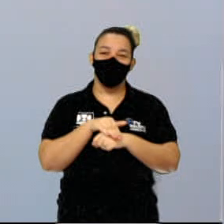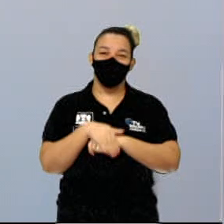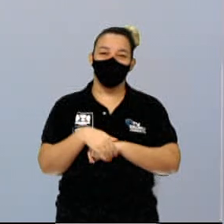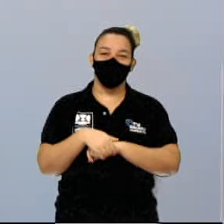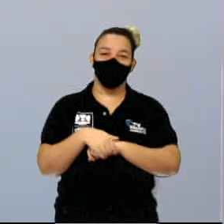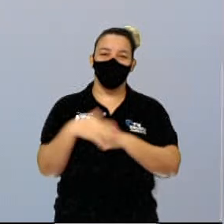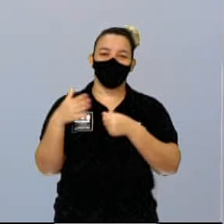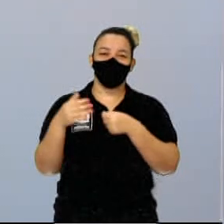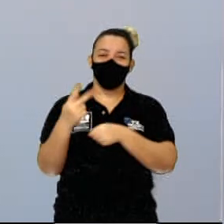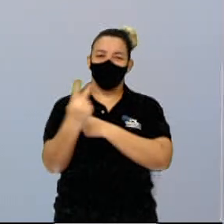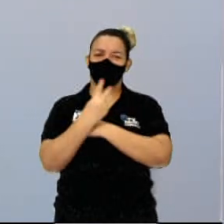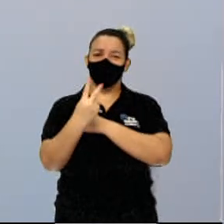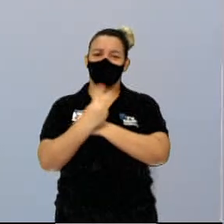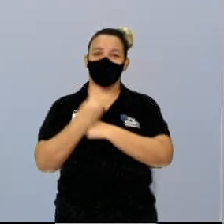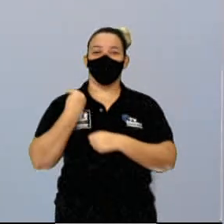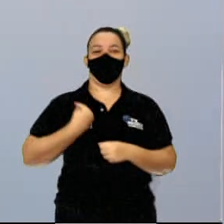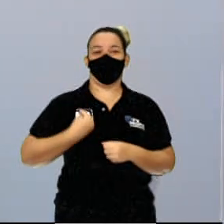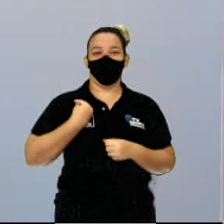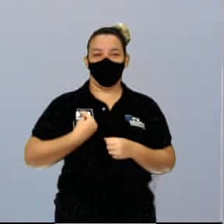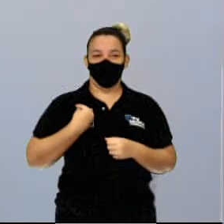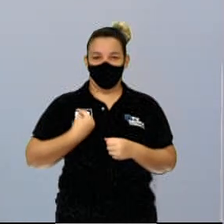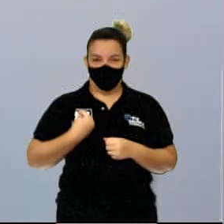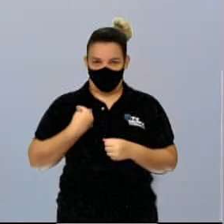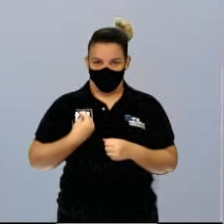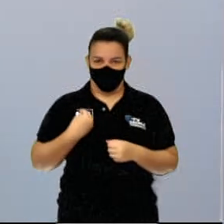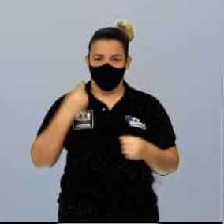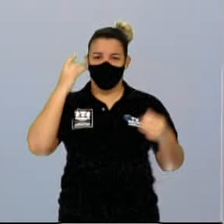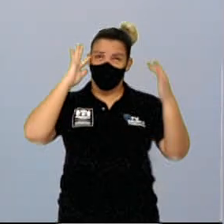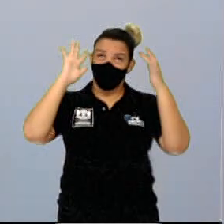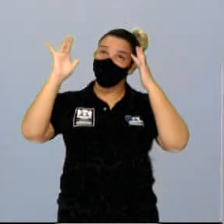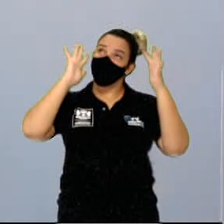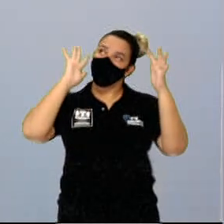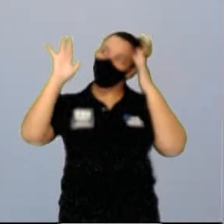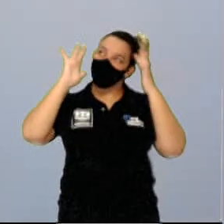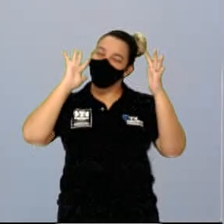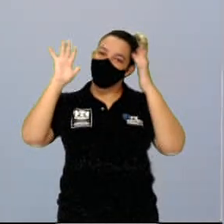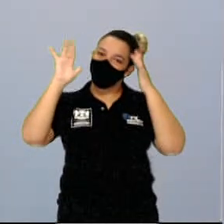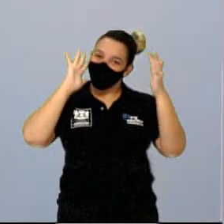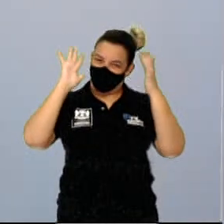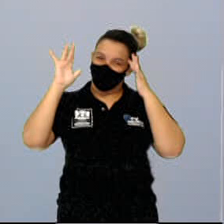Nós vamos refletir a respeito das motivações que nos levam a